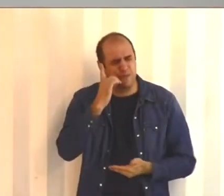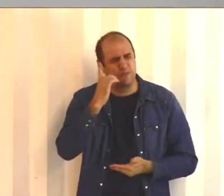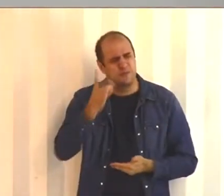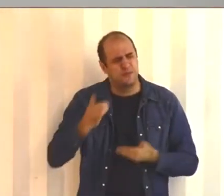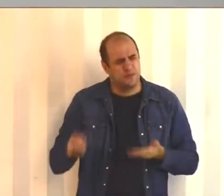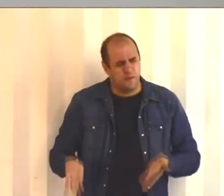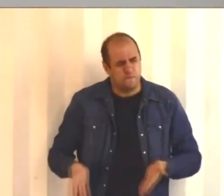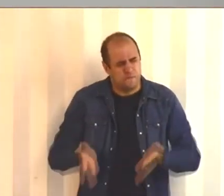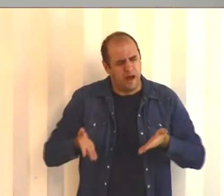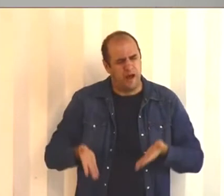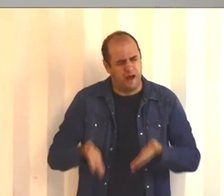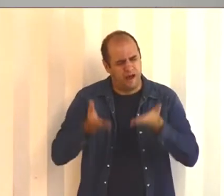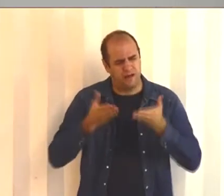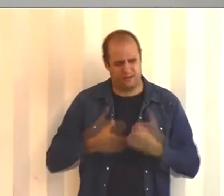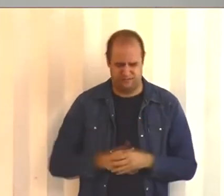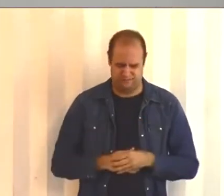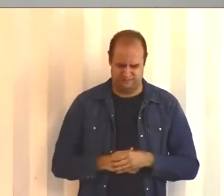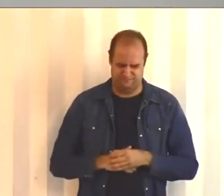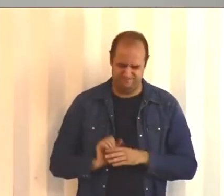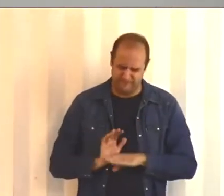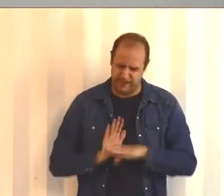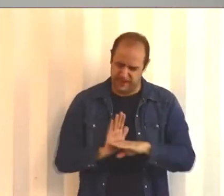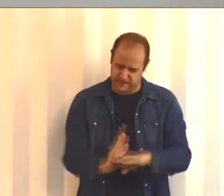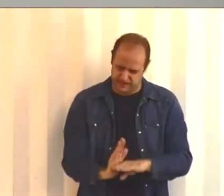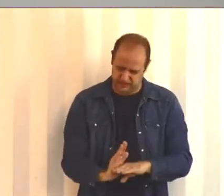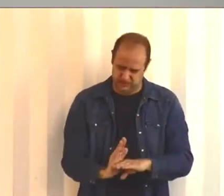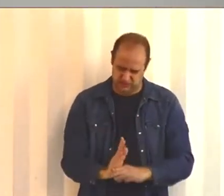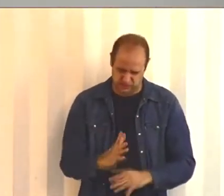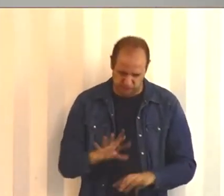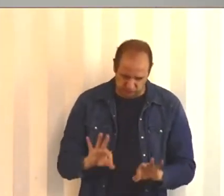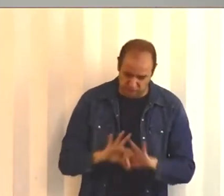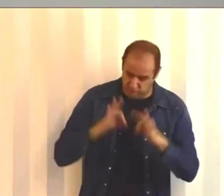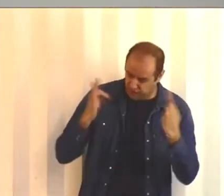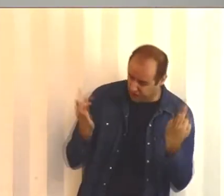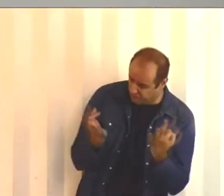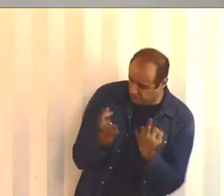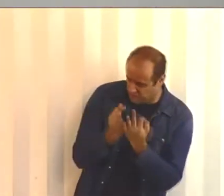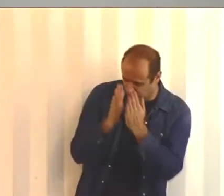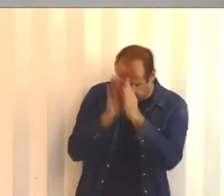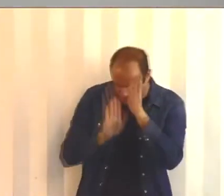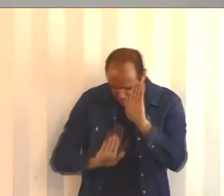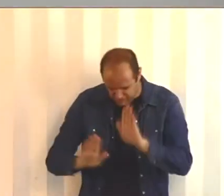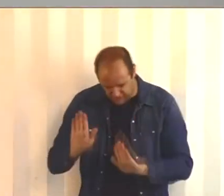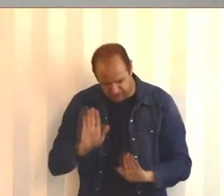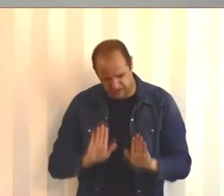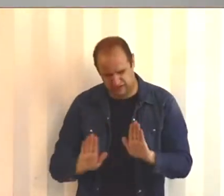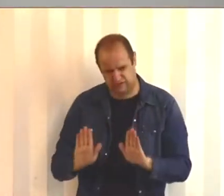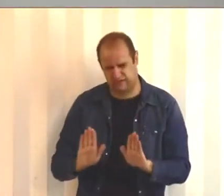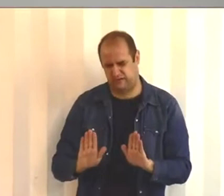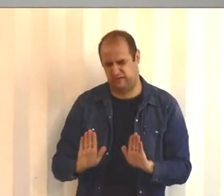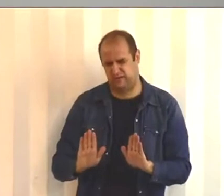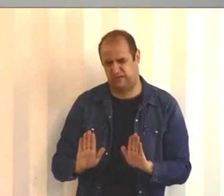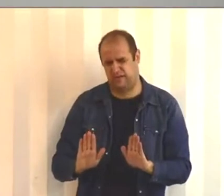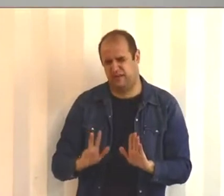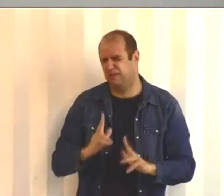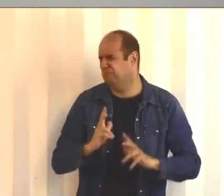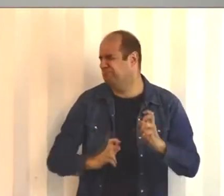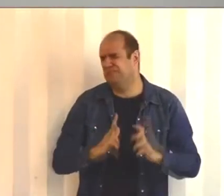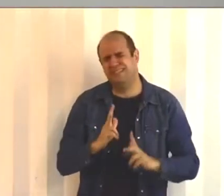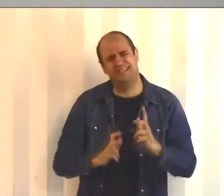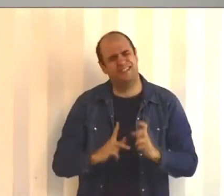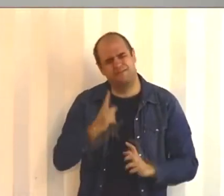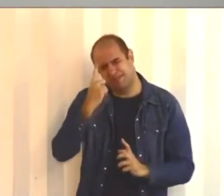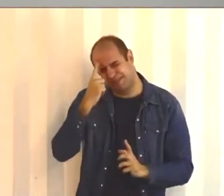favoráveis. Ajuda-nos a construir famílias adoradoras, Senhor, e não famílias em pé de guerra por disputas